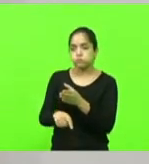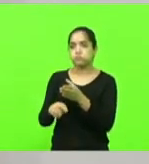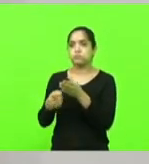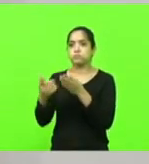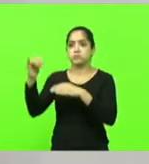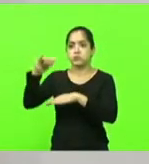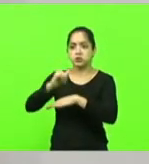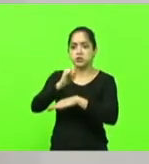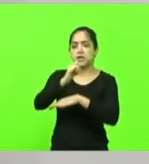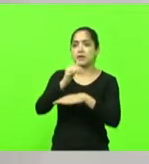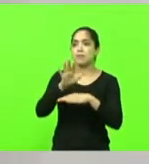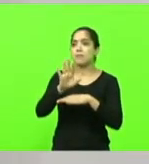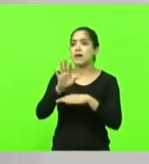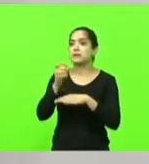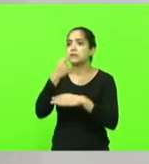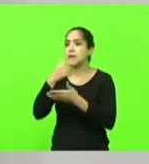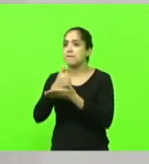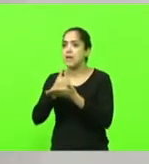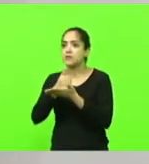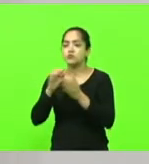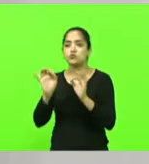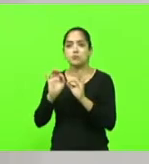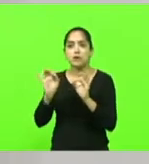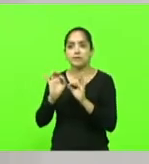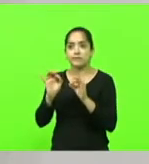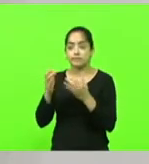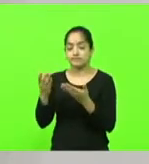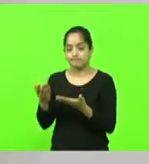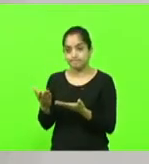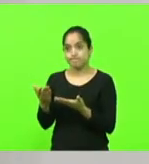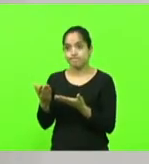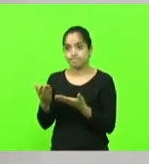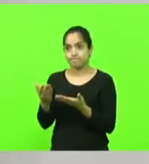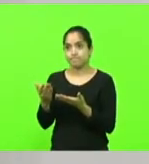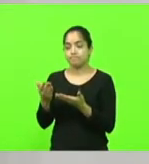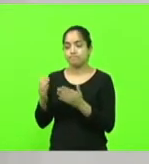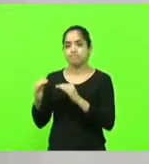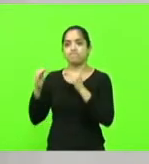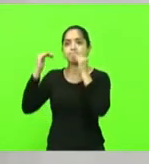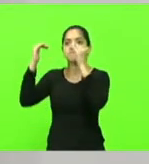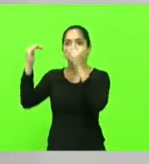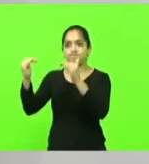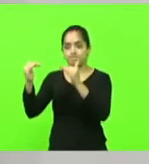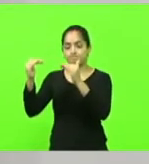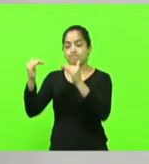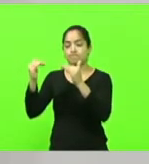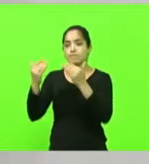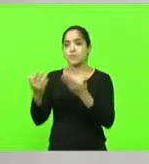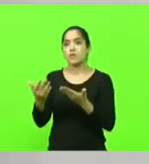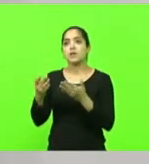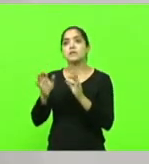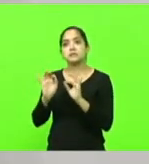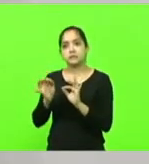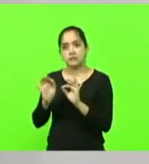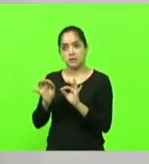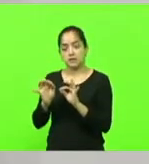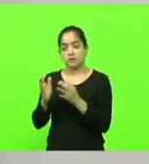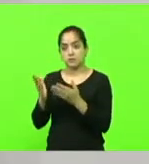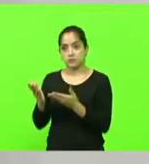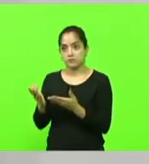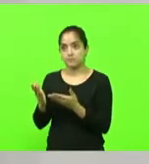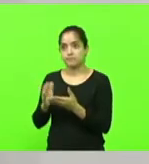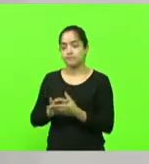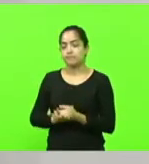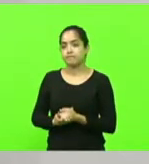remédios. É uma questão de segurança nacional e de soberania. Certíssimo, senador Jaison